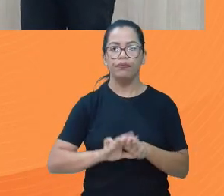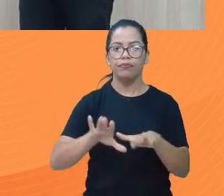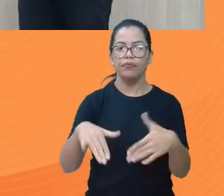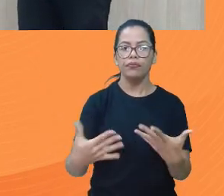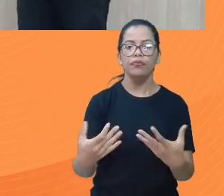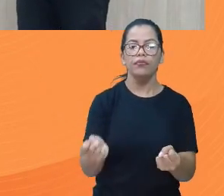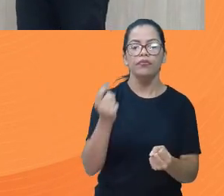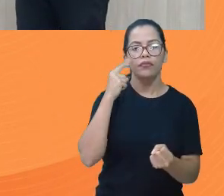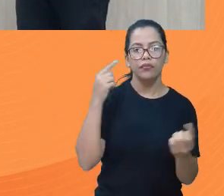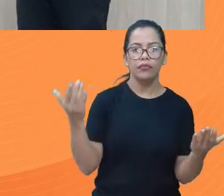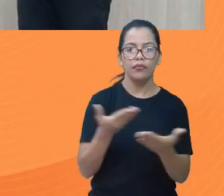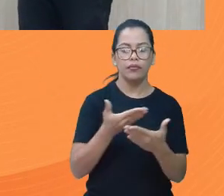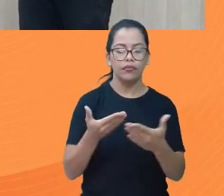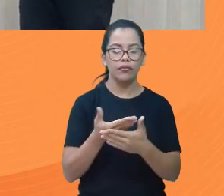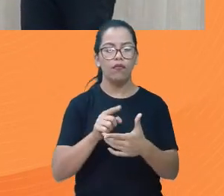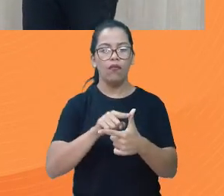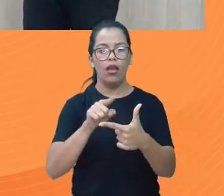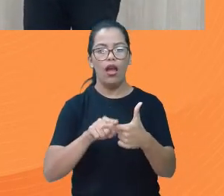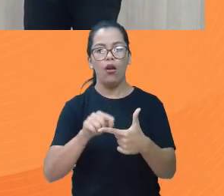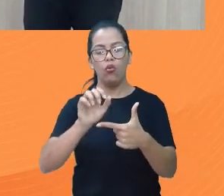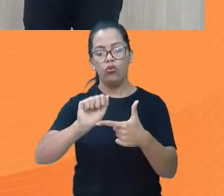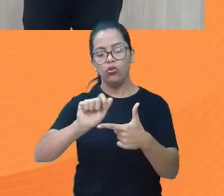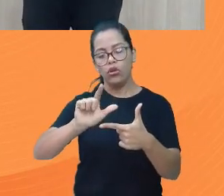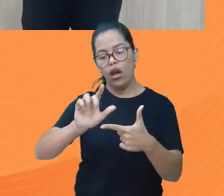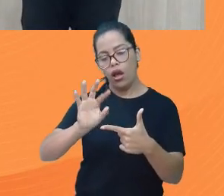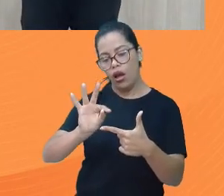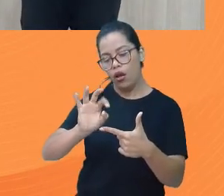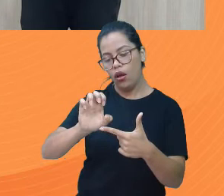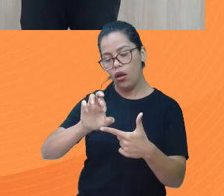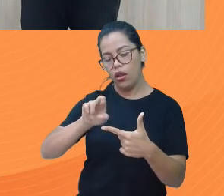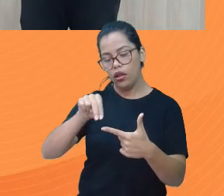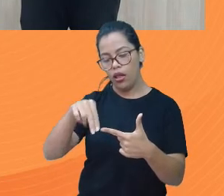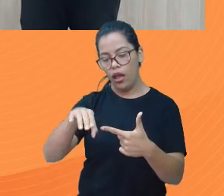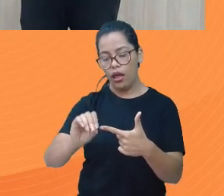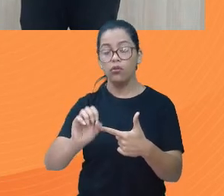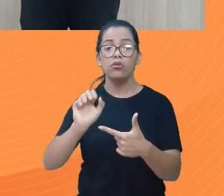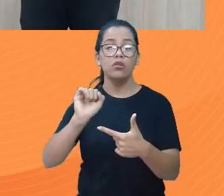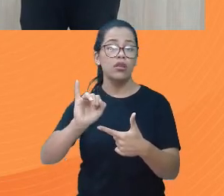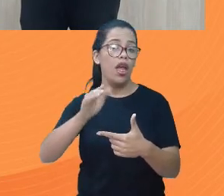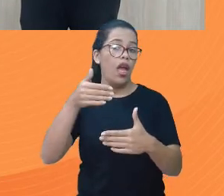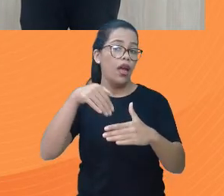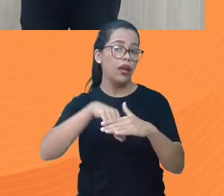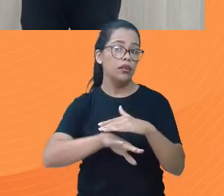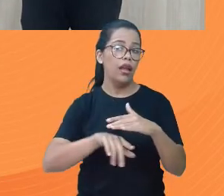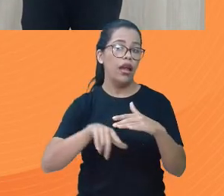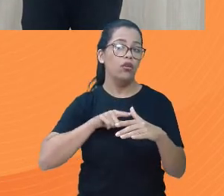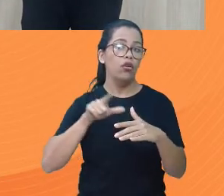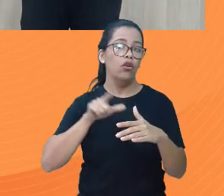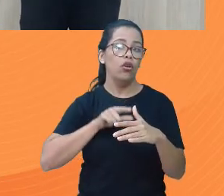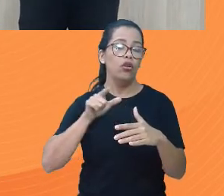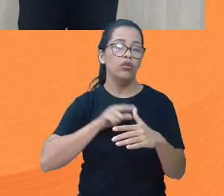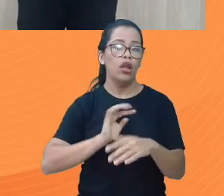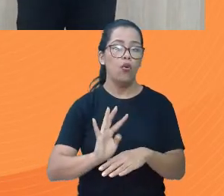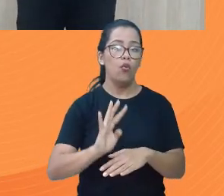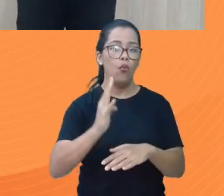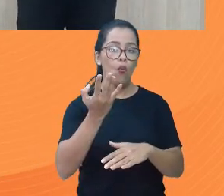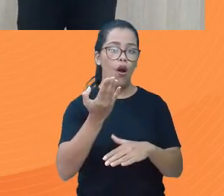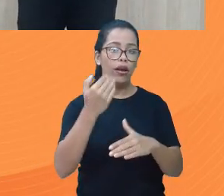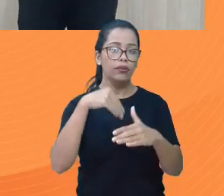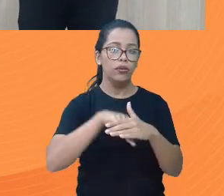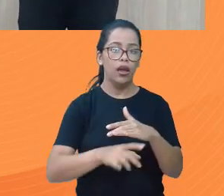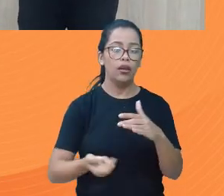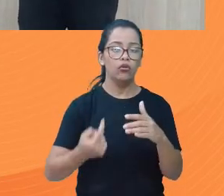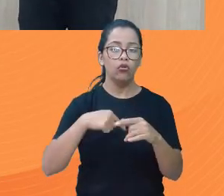Então, vamos para os alternos internos. Então, se é interno, eu tenho esses 4 ângulos dentro do nosso